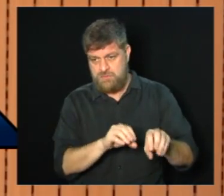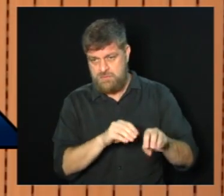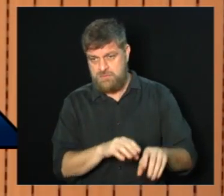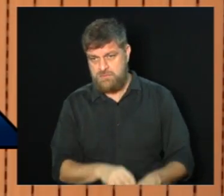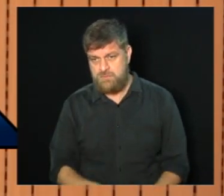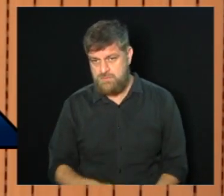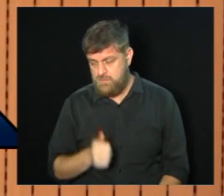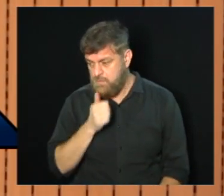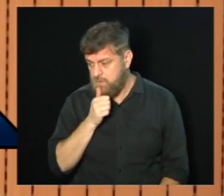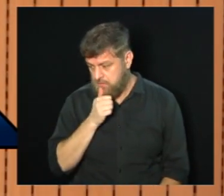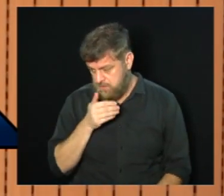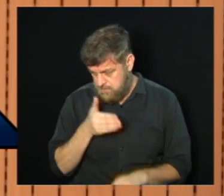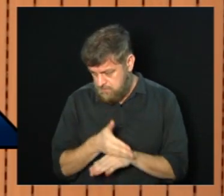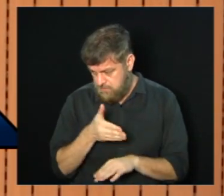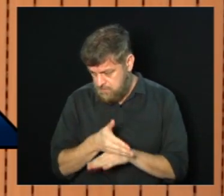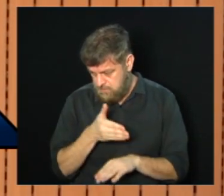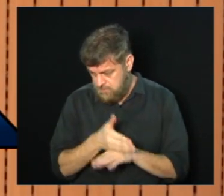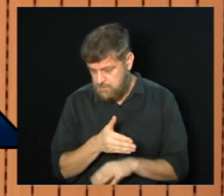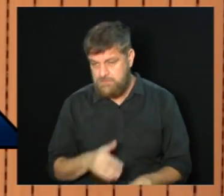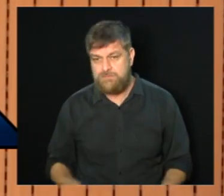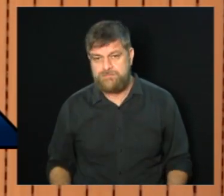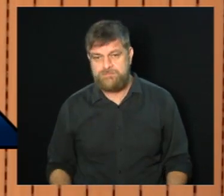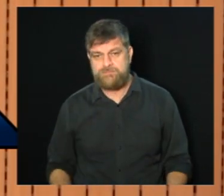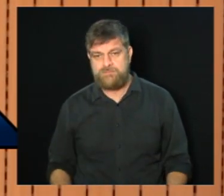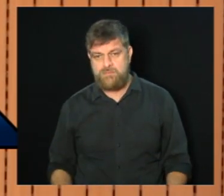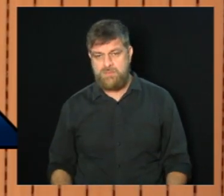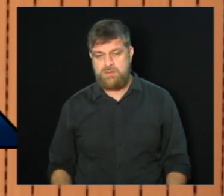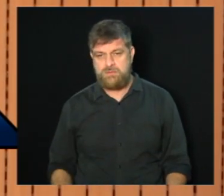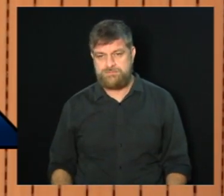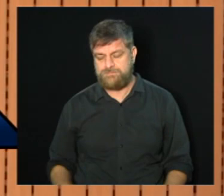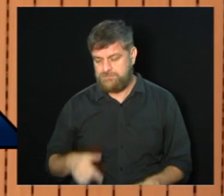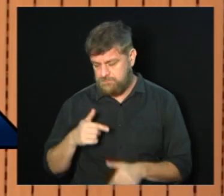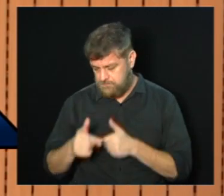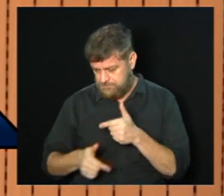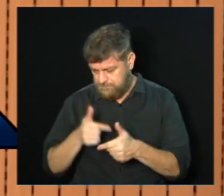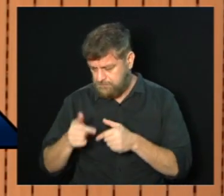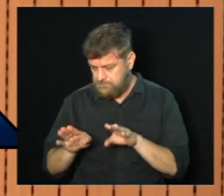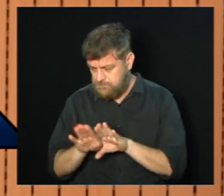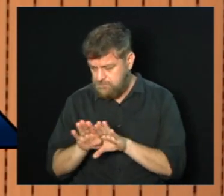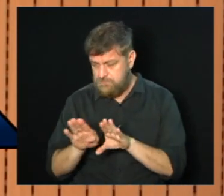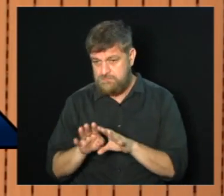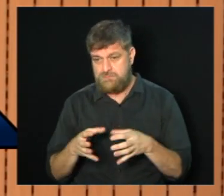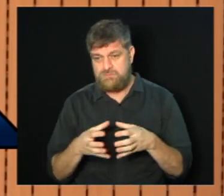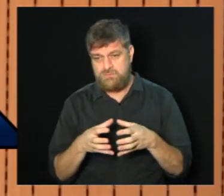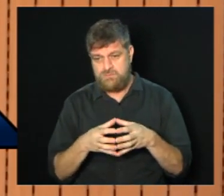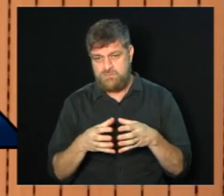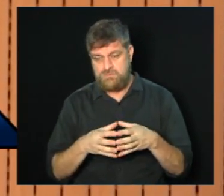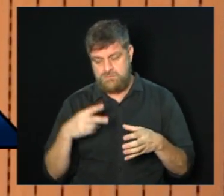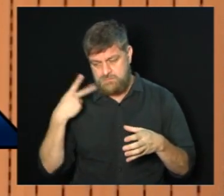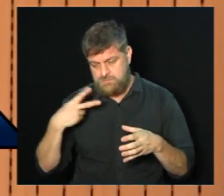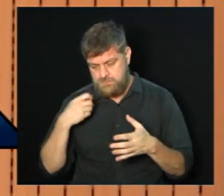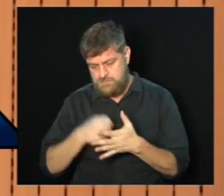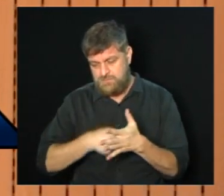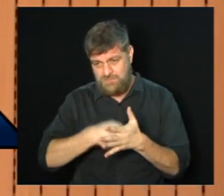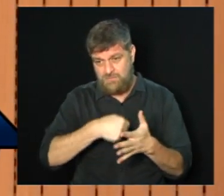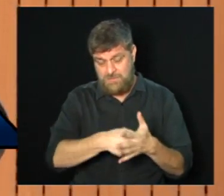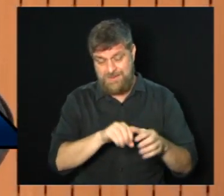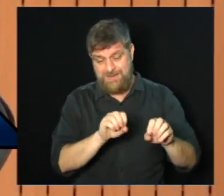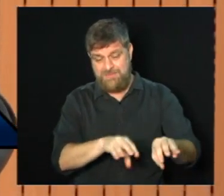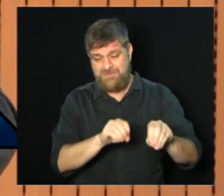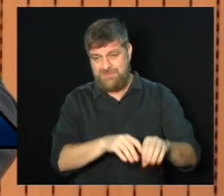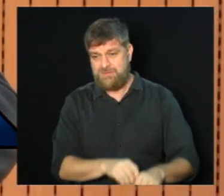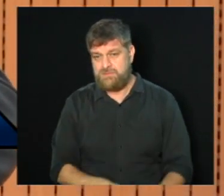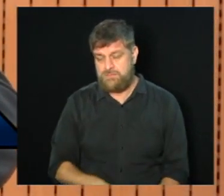é, o biênio passado era membro, também trabalhou junto com a comissão, o projeto que